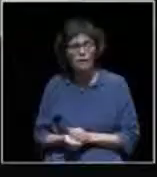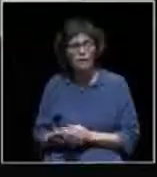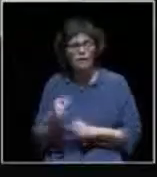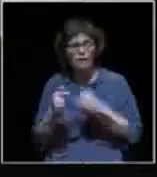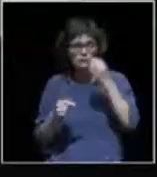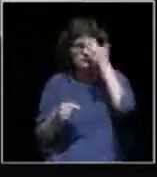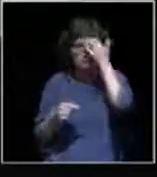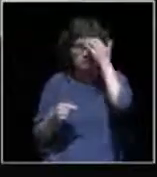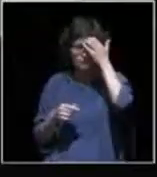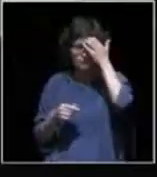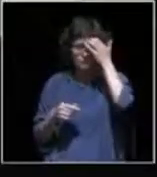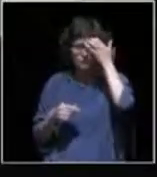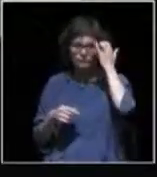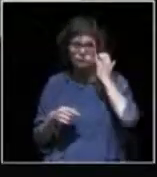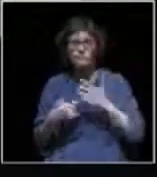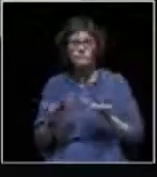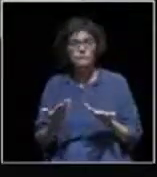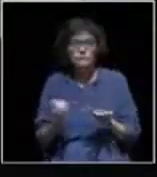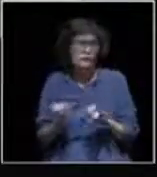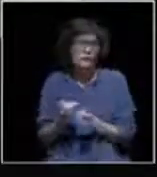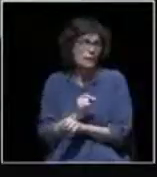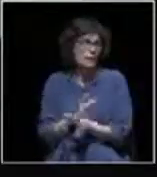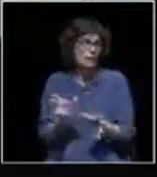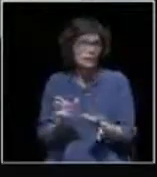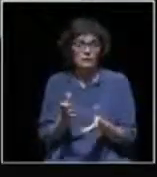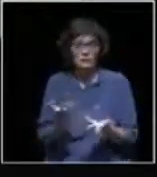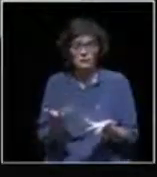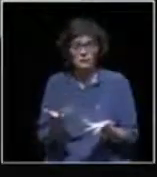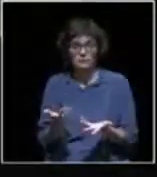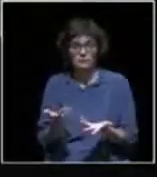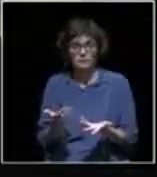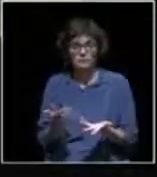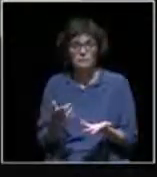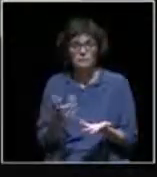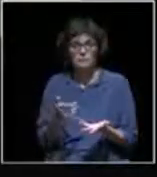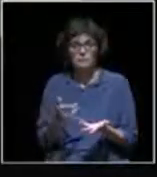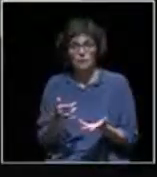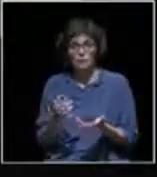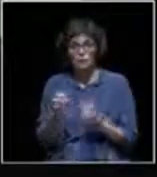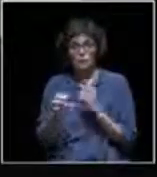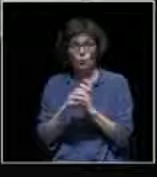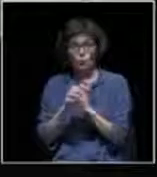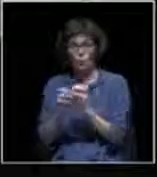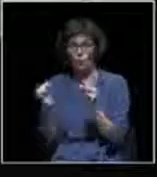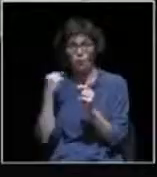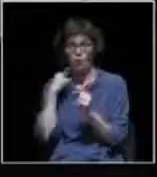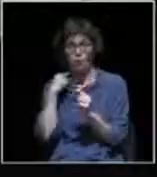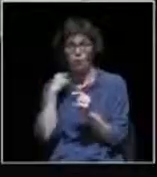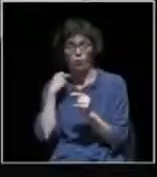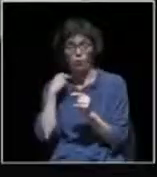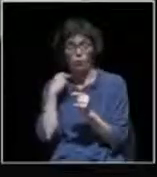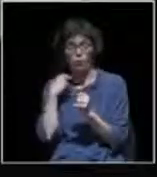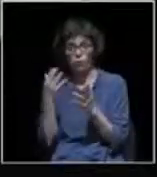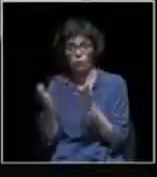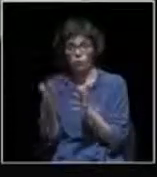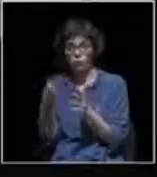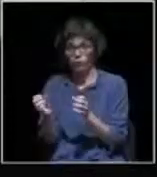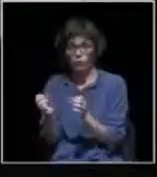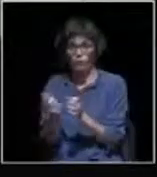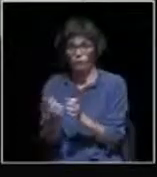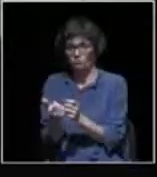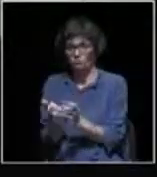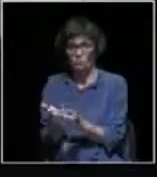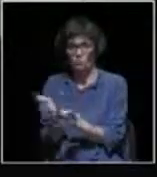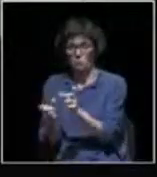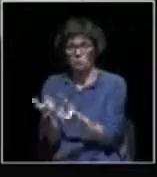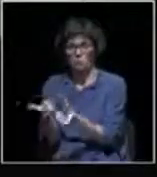de zonas hoje não servidas? Não admira, por isso, que mesmo com minibus circulem praticamente vazias.